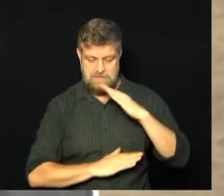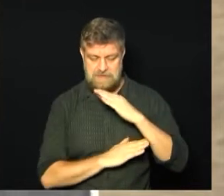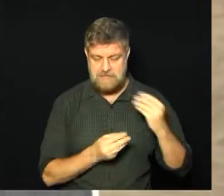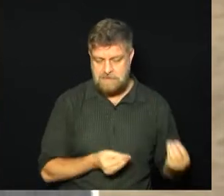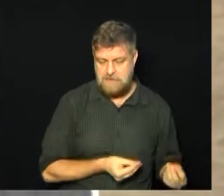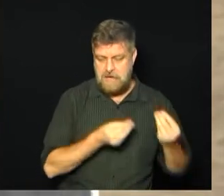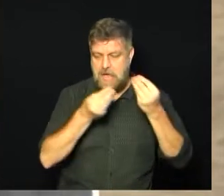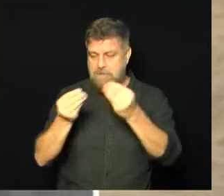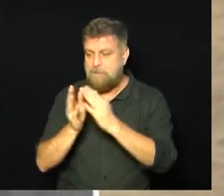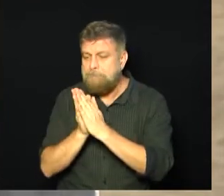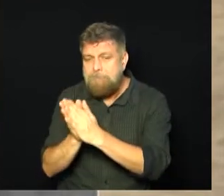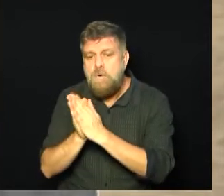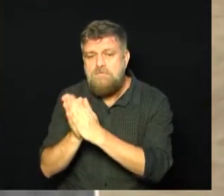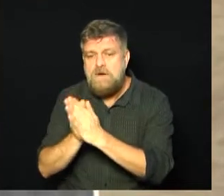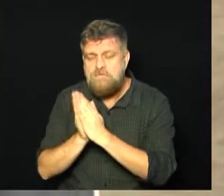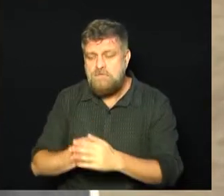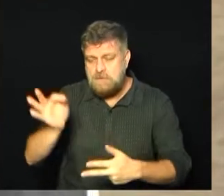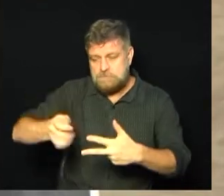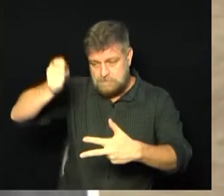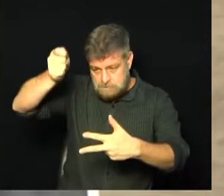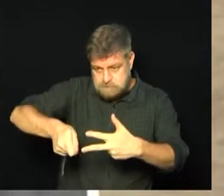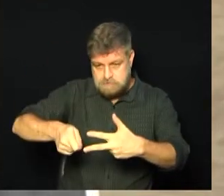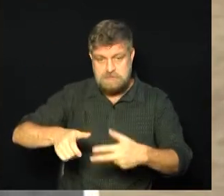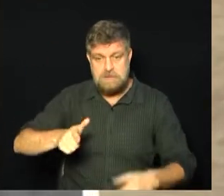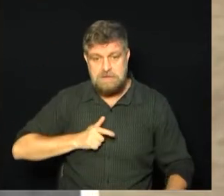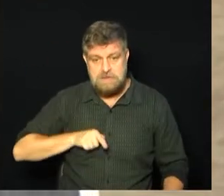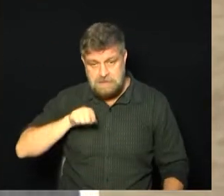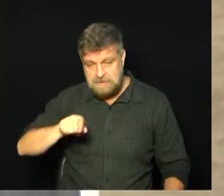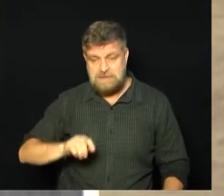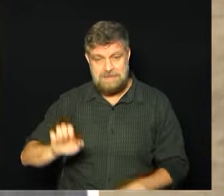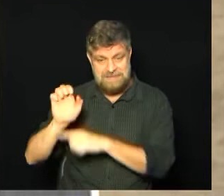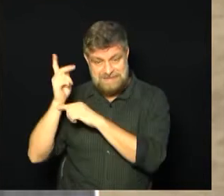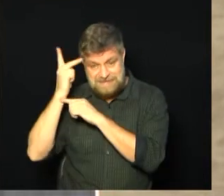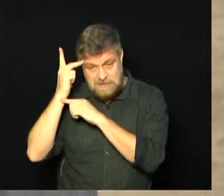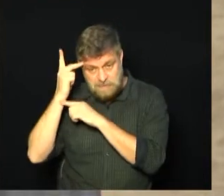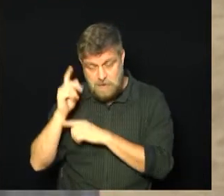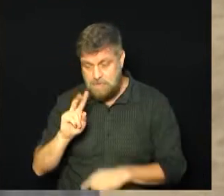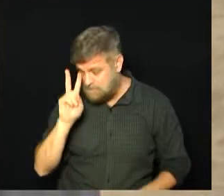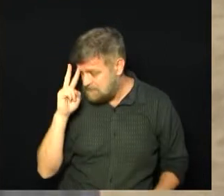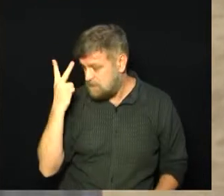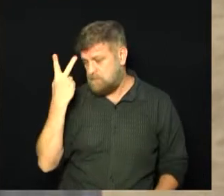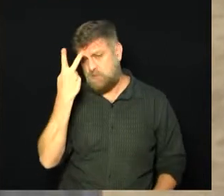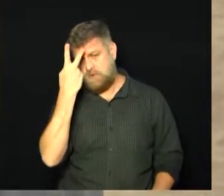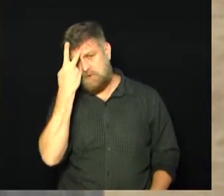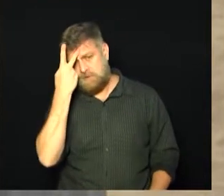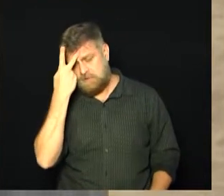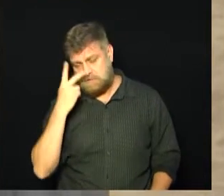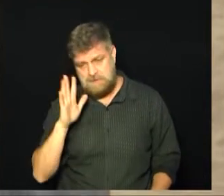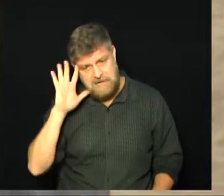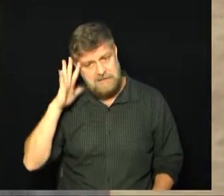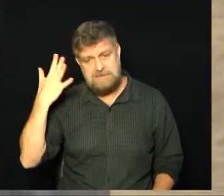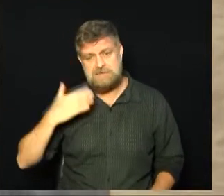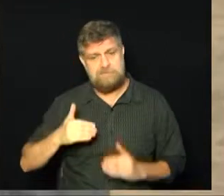Campinas apela ao Tribunal de Justiça, ao Pleno do Tribunal, para que reveja essa